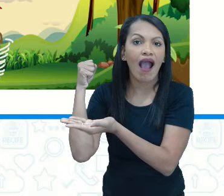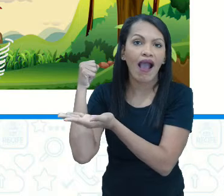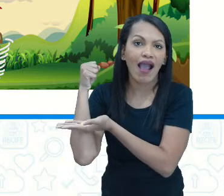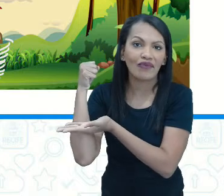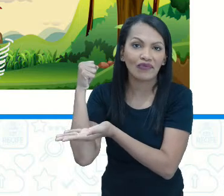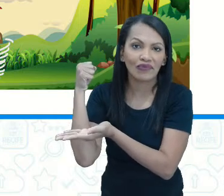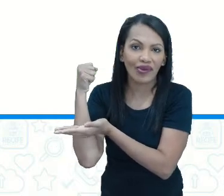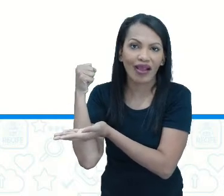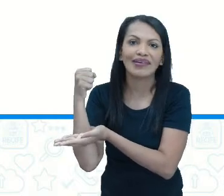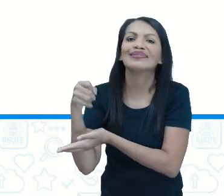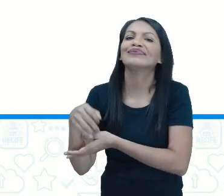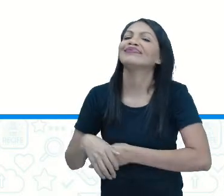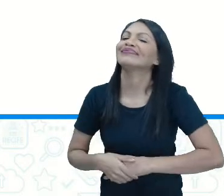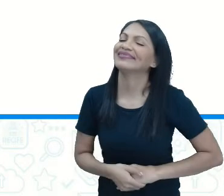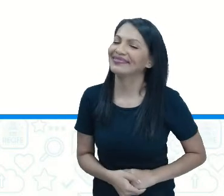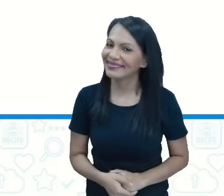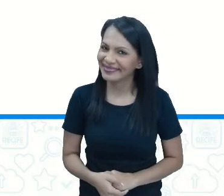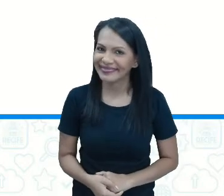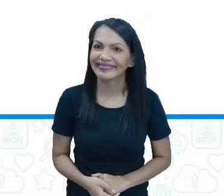da garrafa.